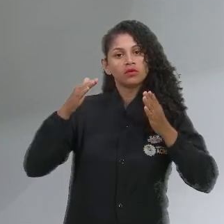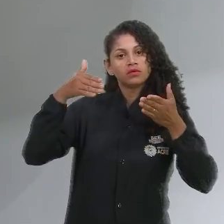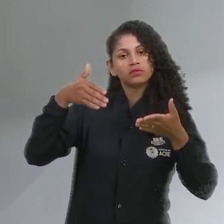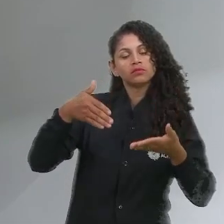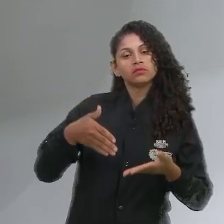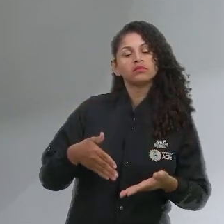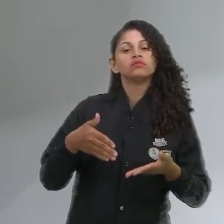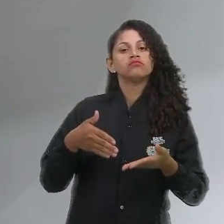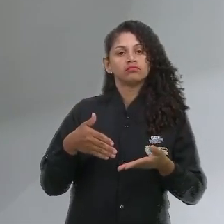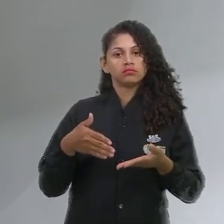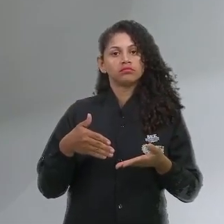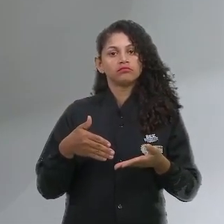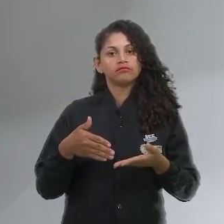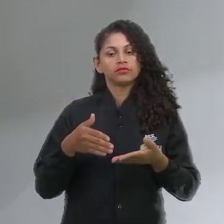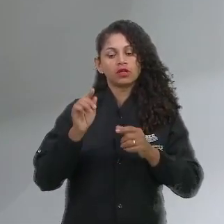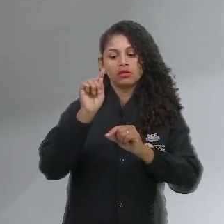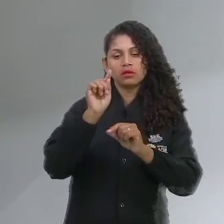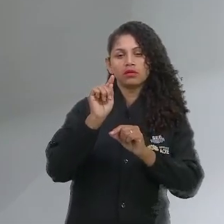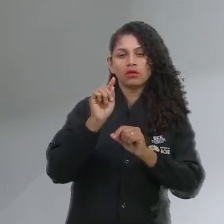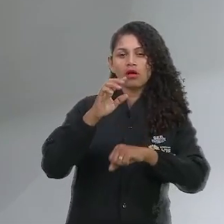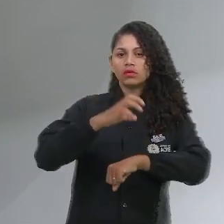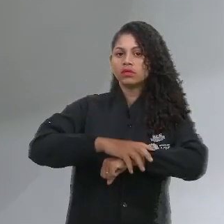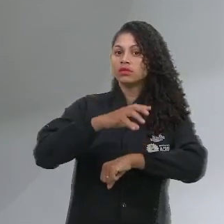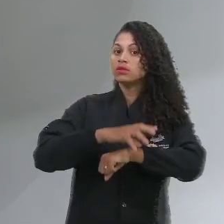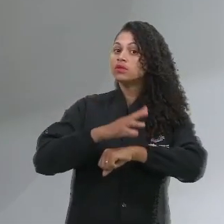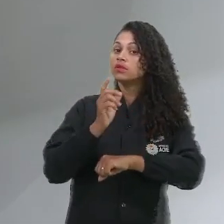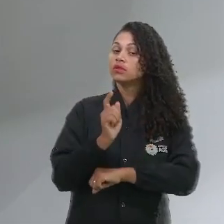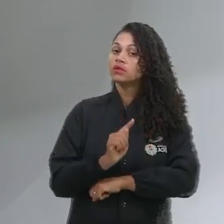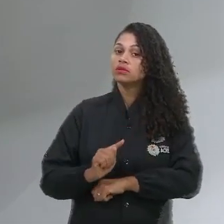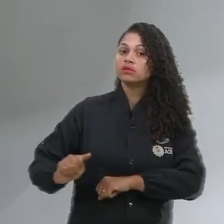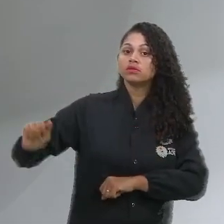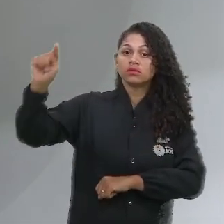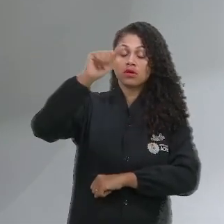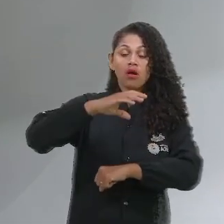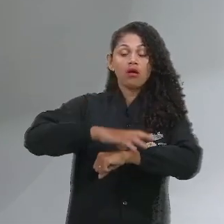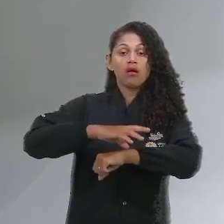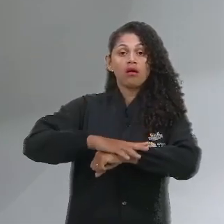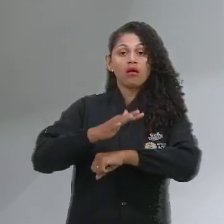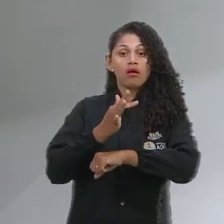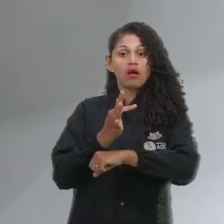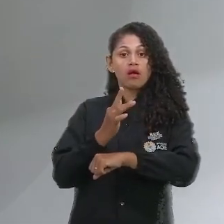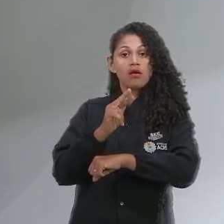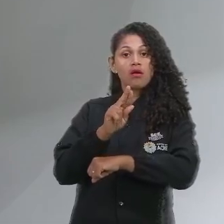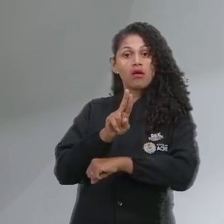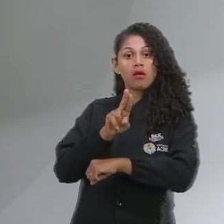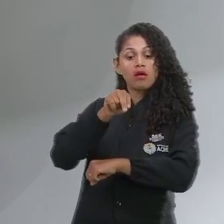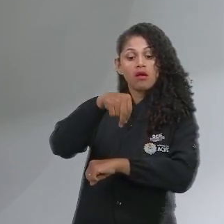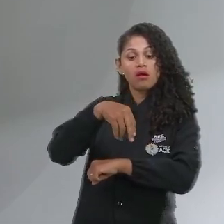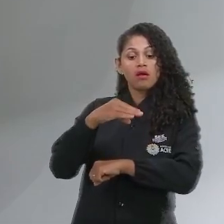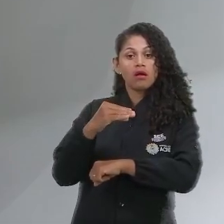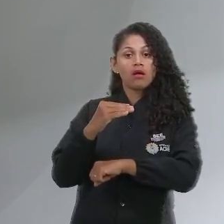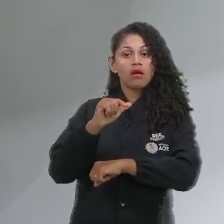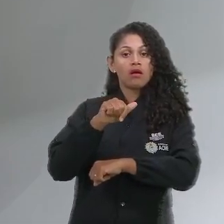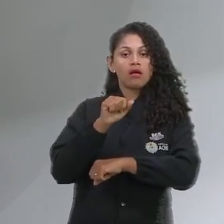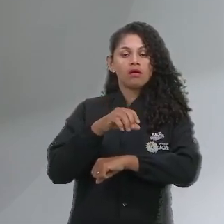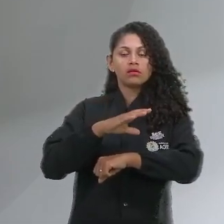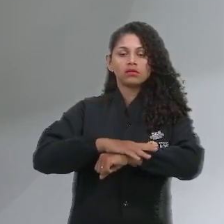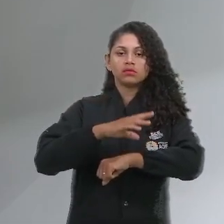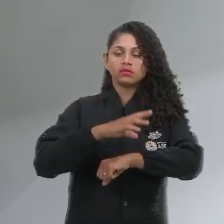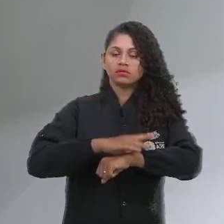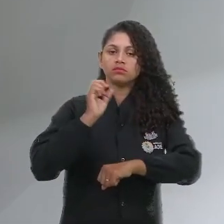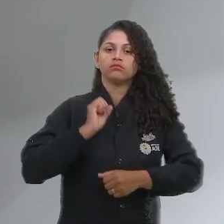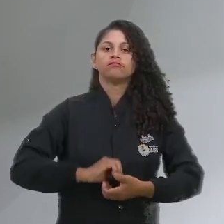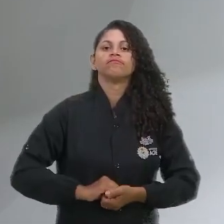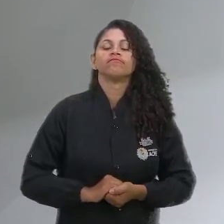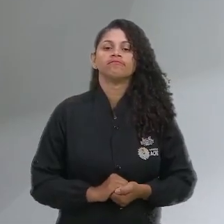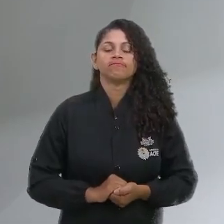nas funções circulares, mais uma vez, as funções seno, cosseno e tangente. Vamos nos atentar, então, a essa